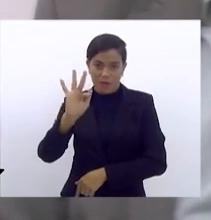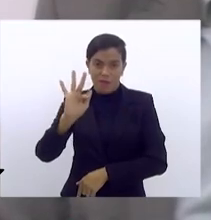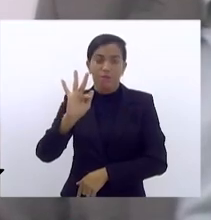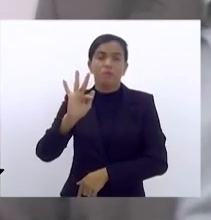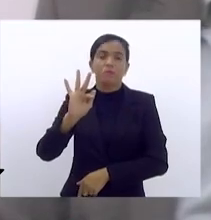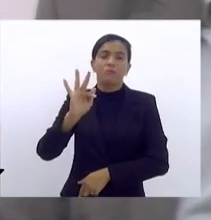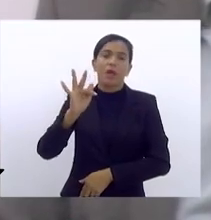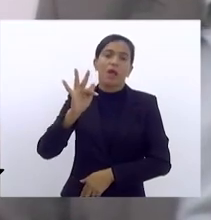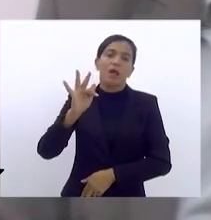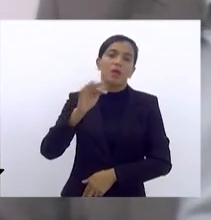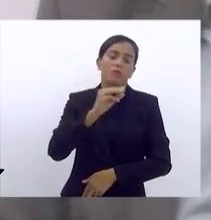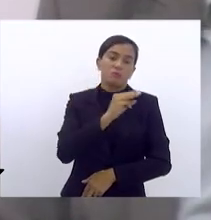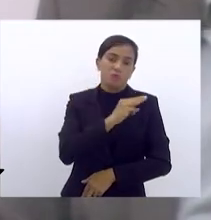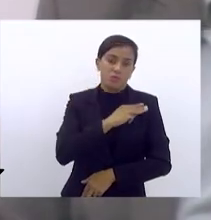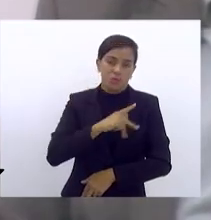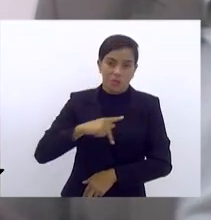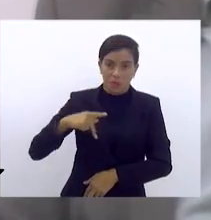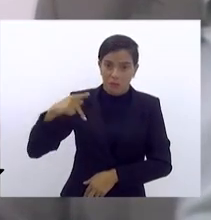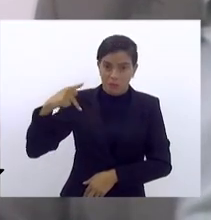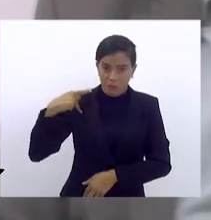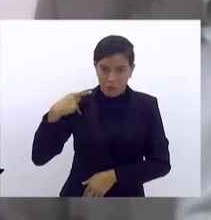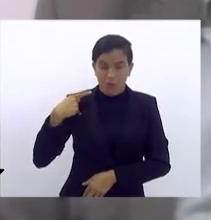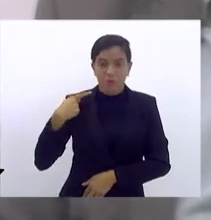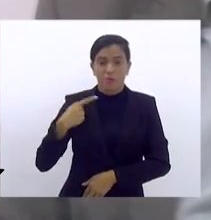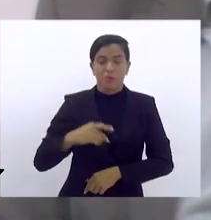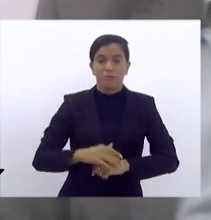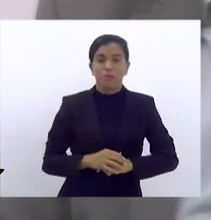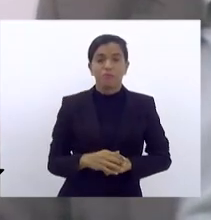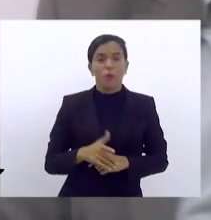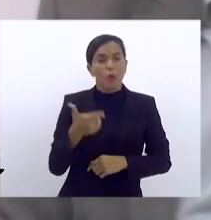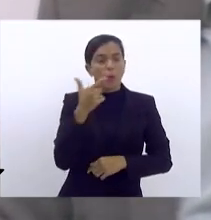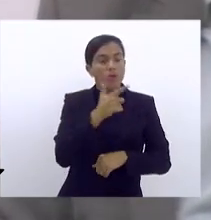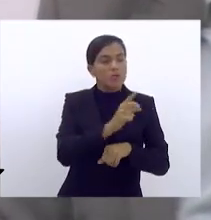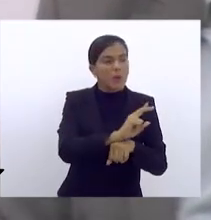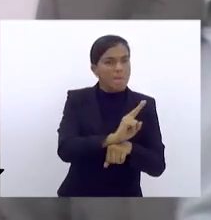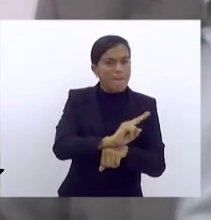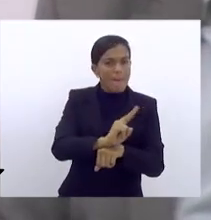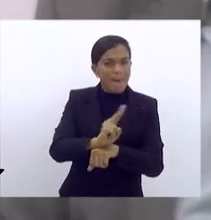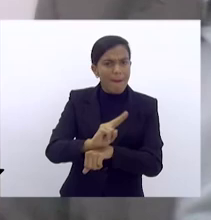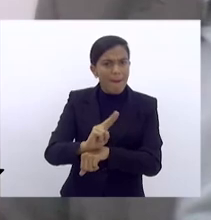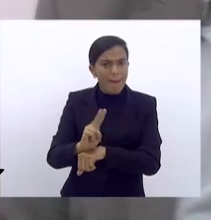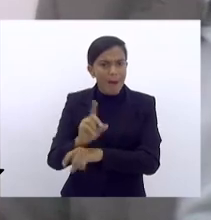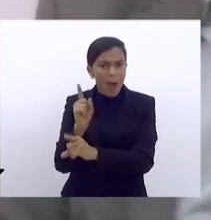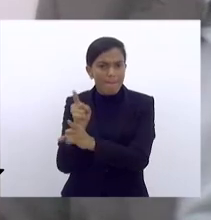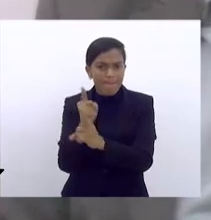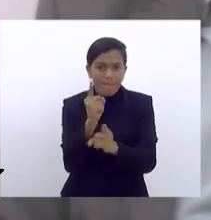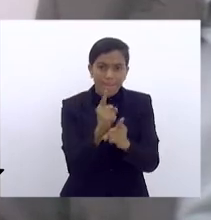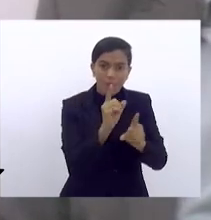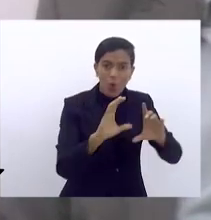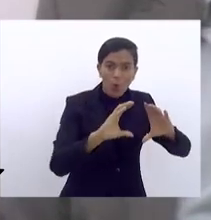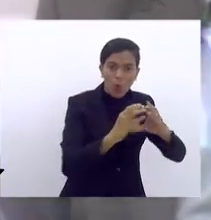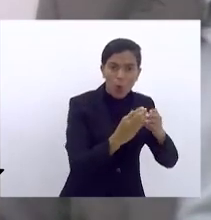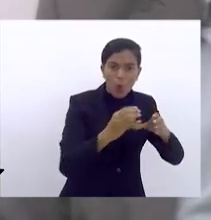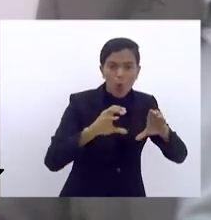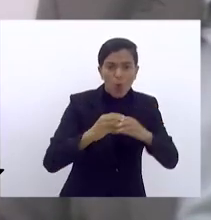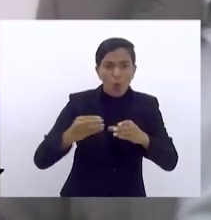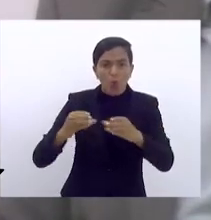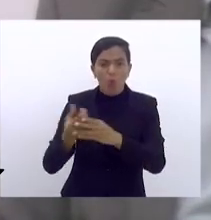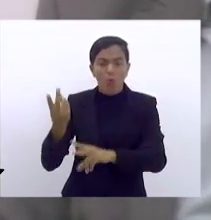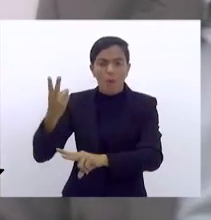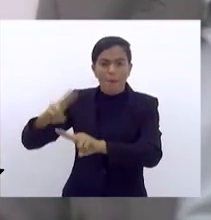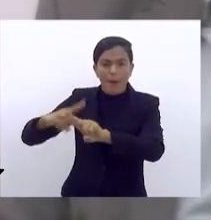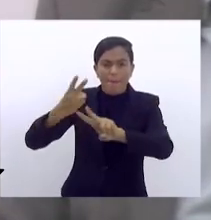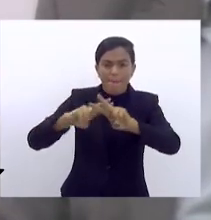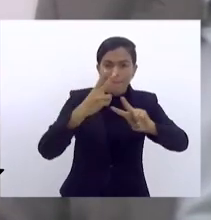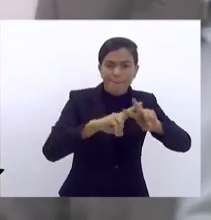que conseguiu monitorar diversos desses grupos fez diversas prisões colheu